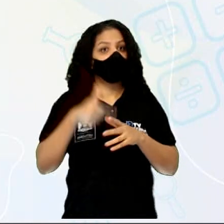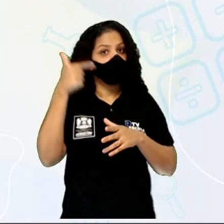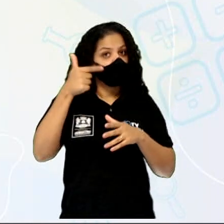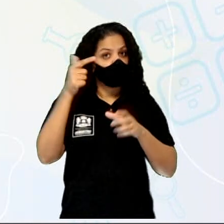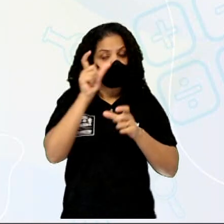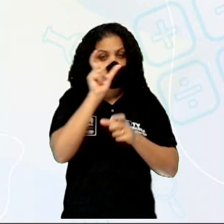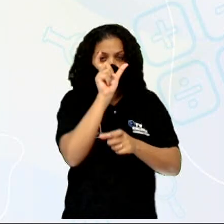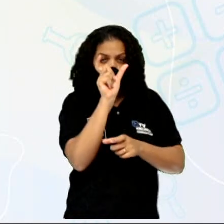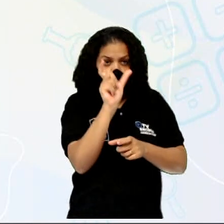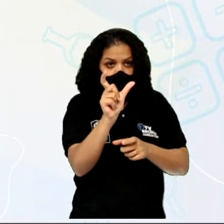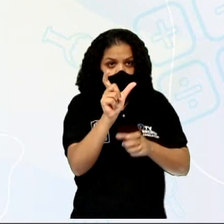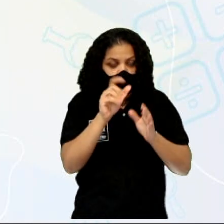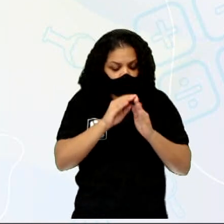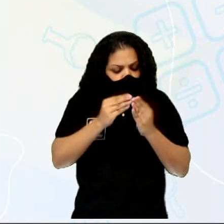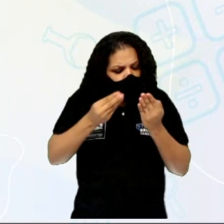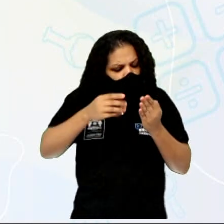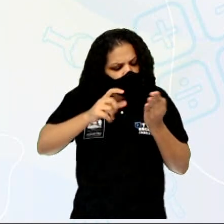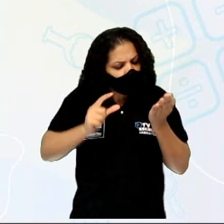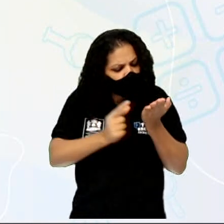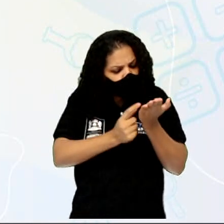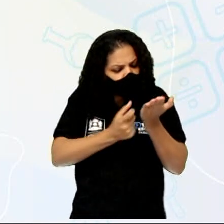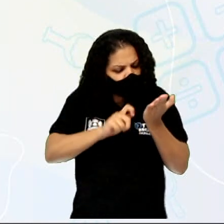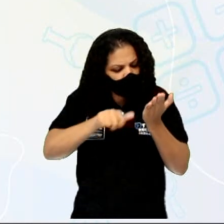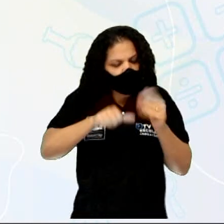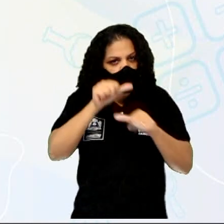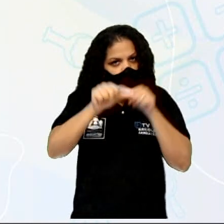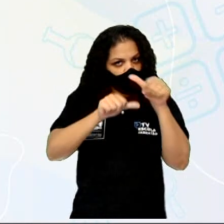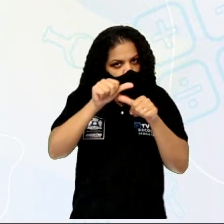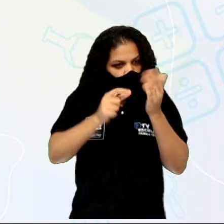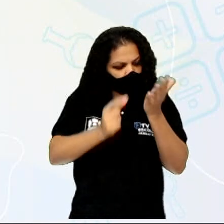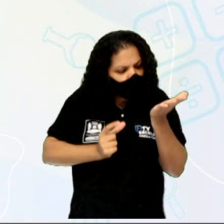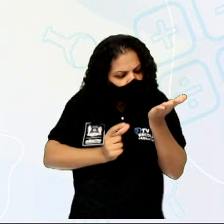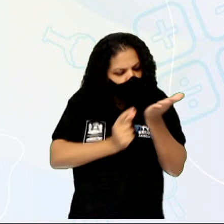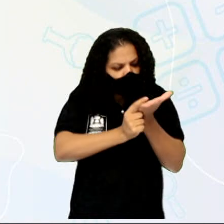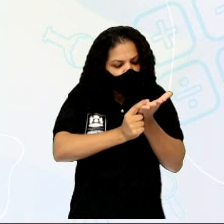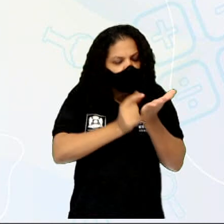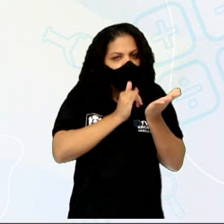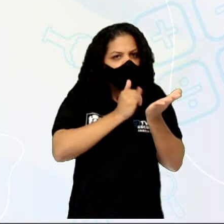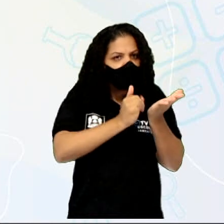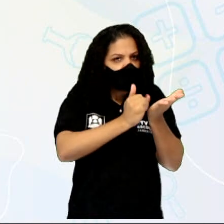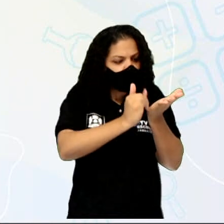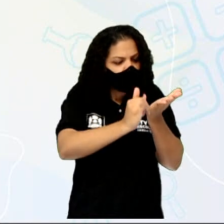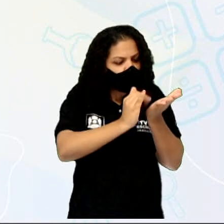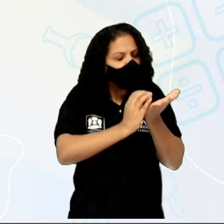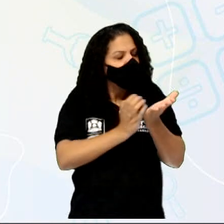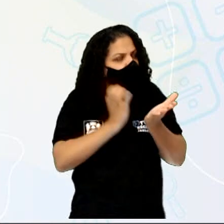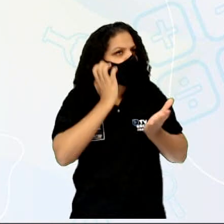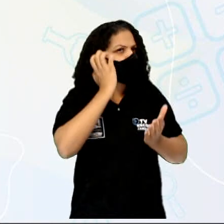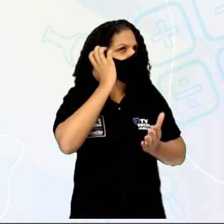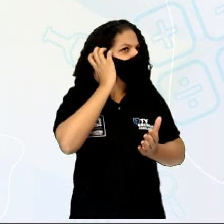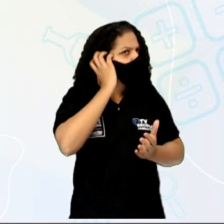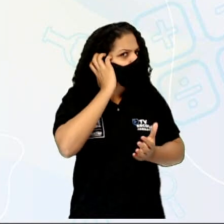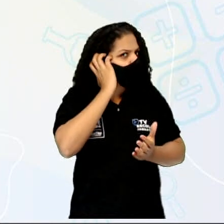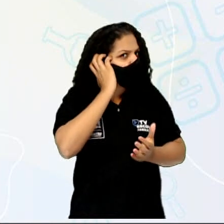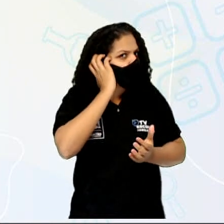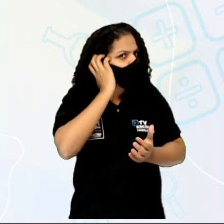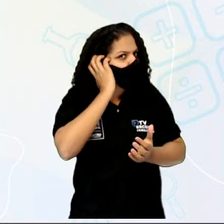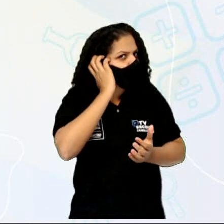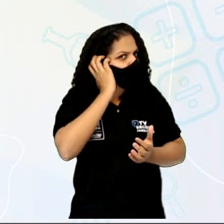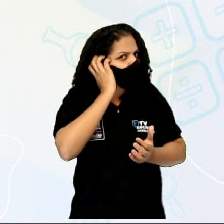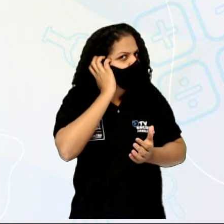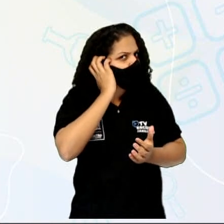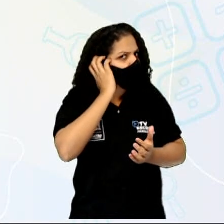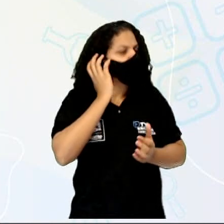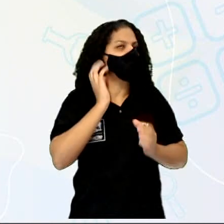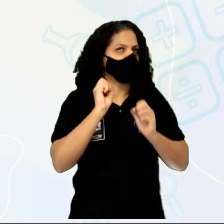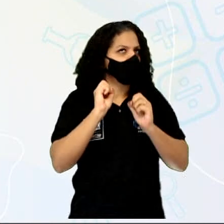de pilhas, troca as pilhas. No terceiro quadrinho, ela testa para ver se realmente o rádio está